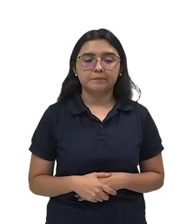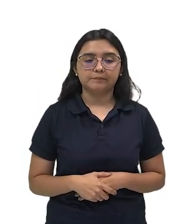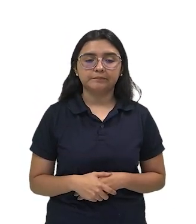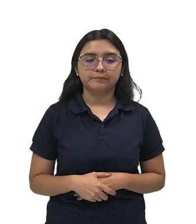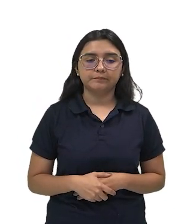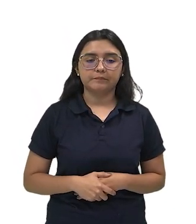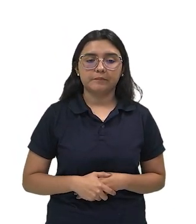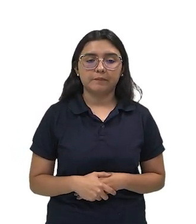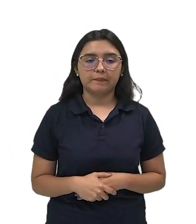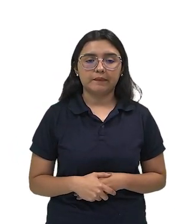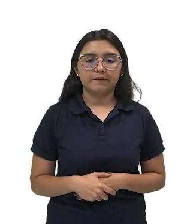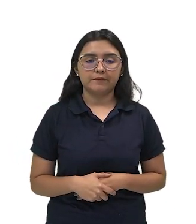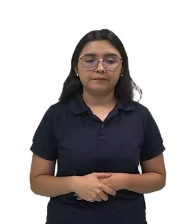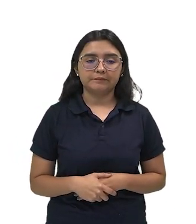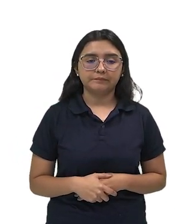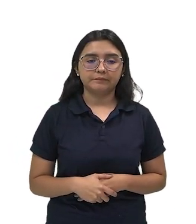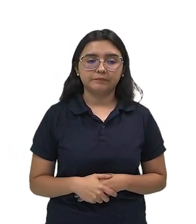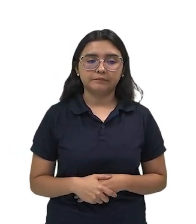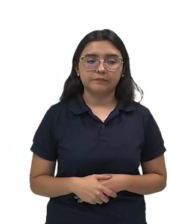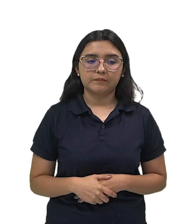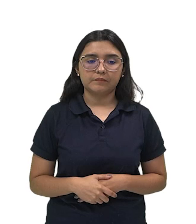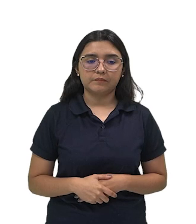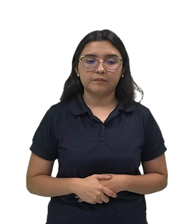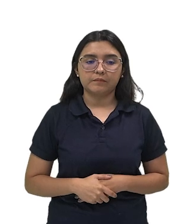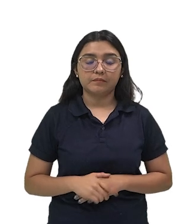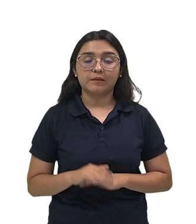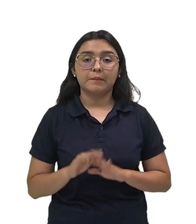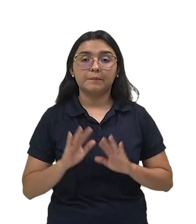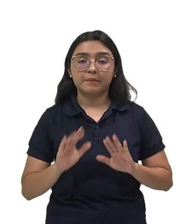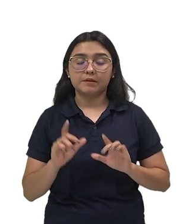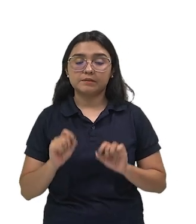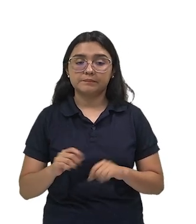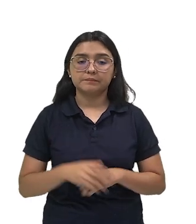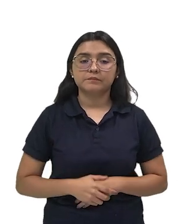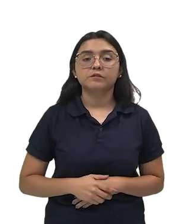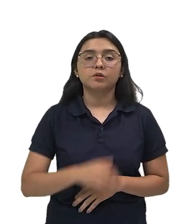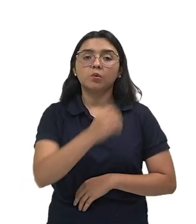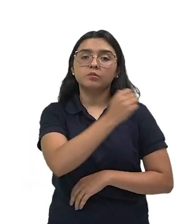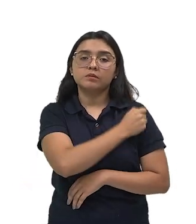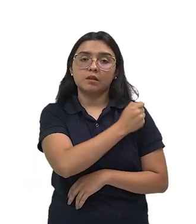vamos pegar exatamente